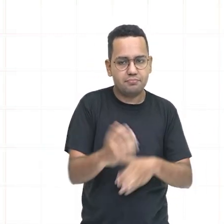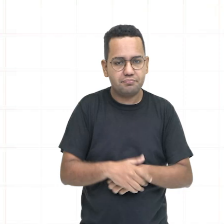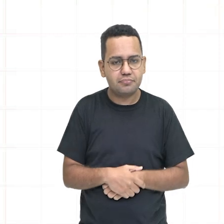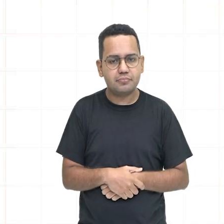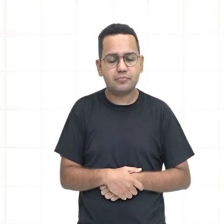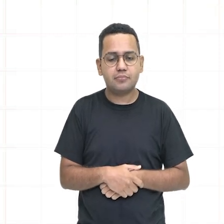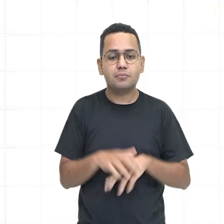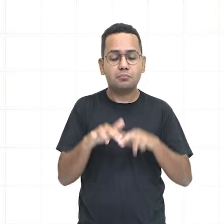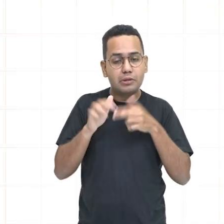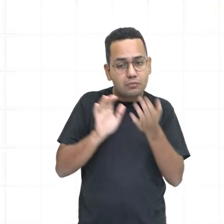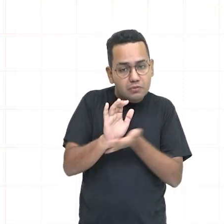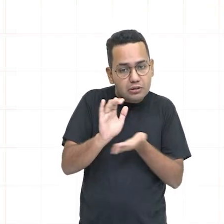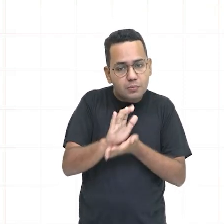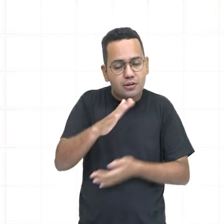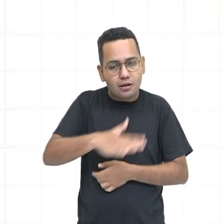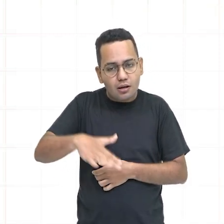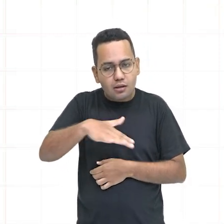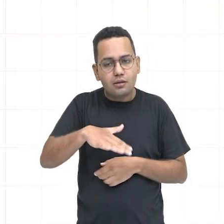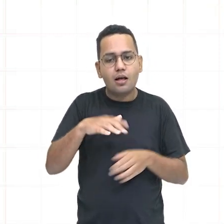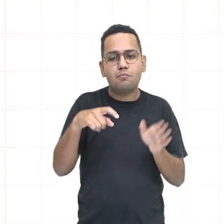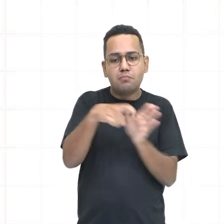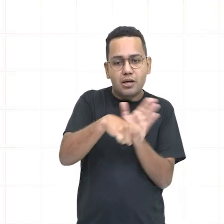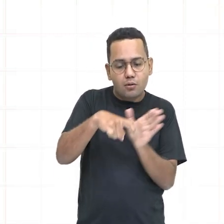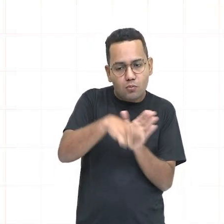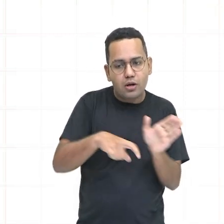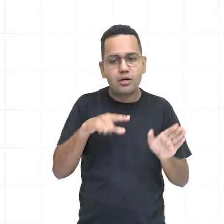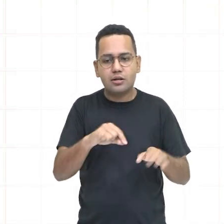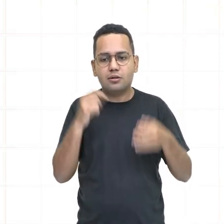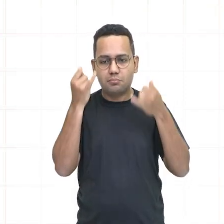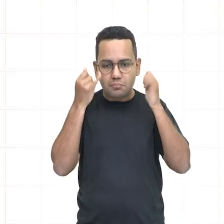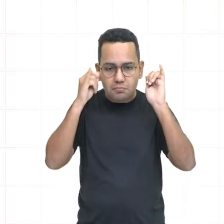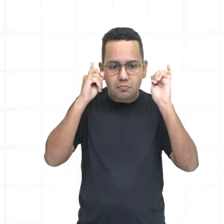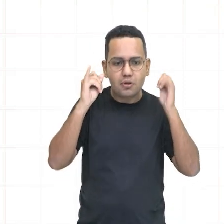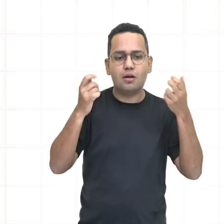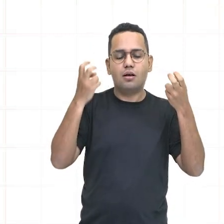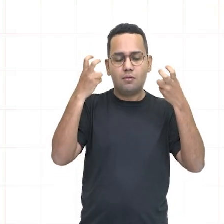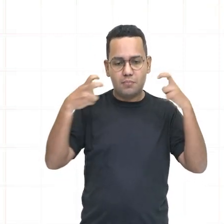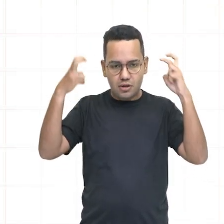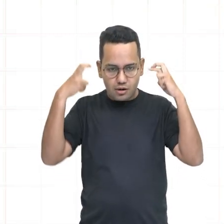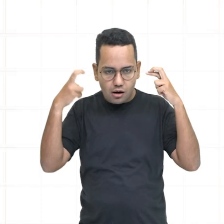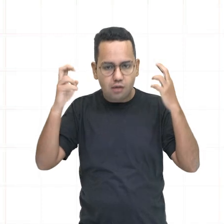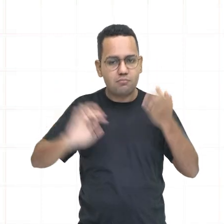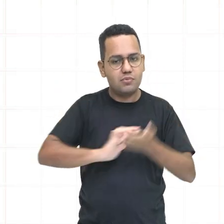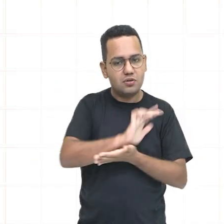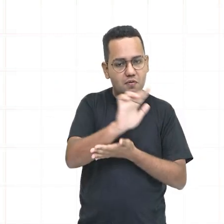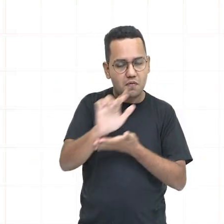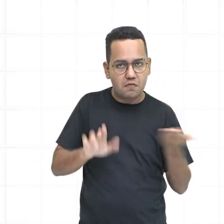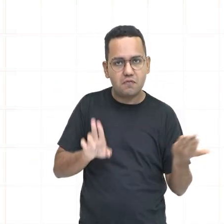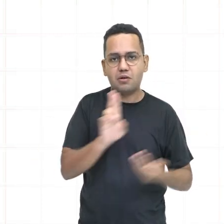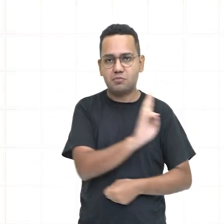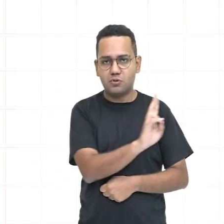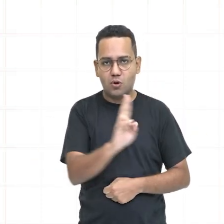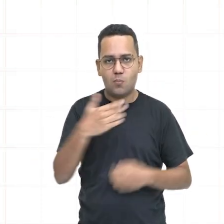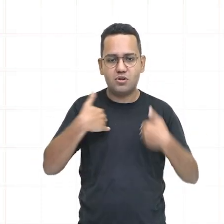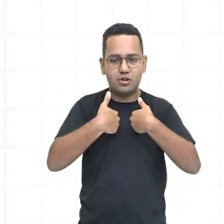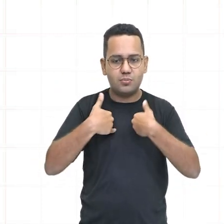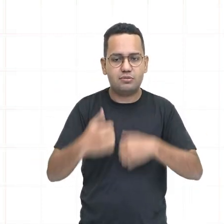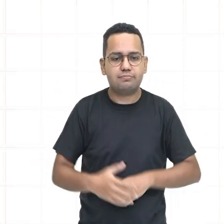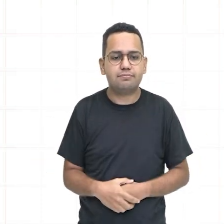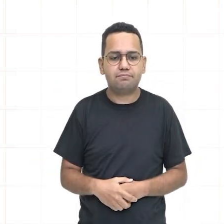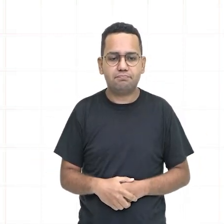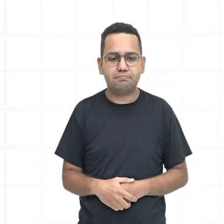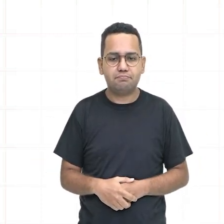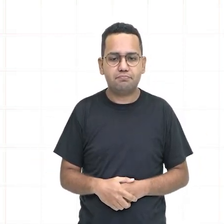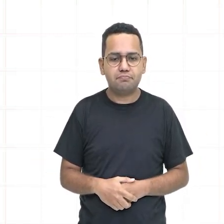isso o investimento é na pecuária com gado, caprinos, veados, suínos, aves e